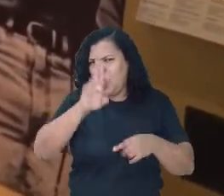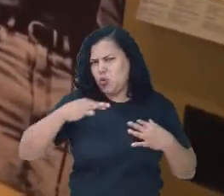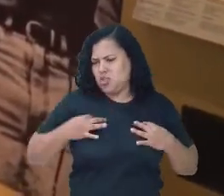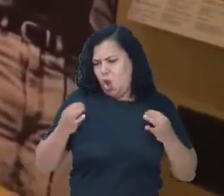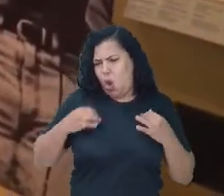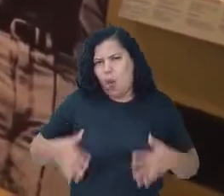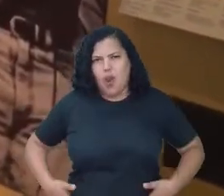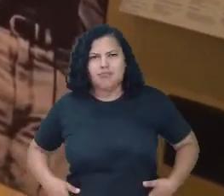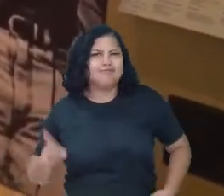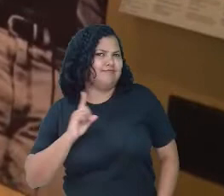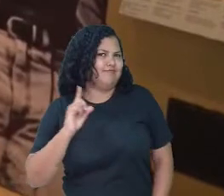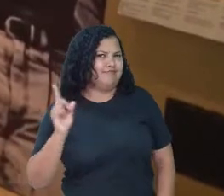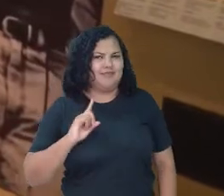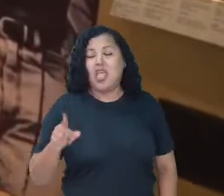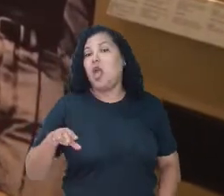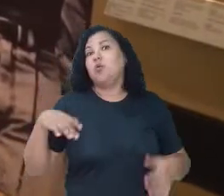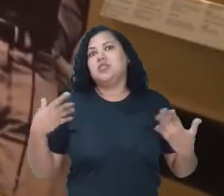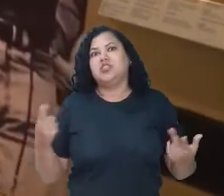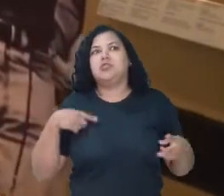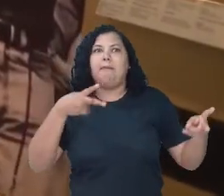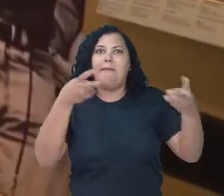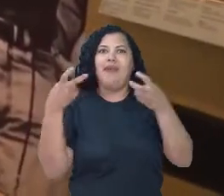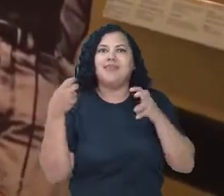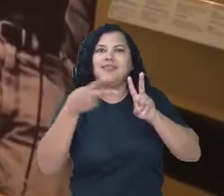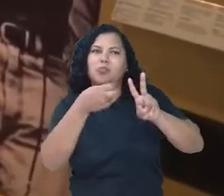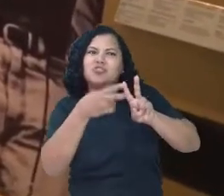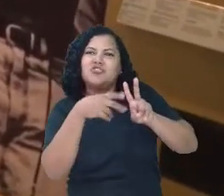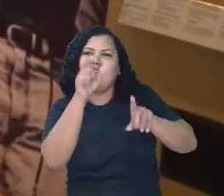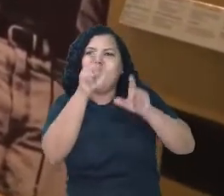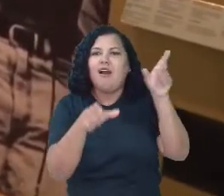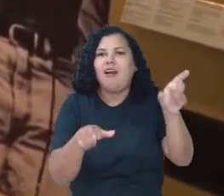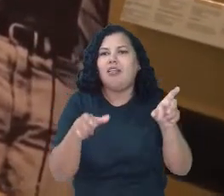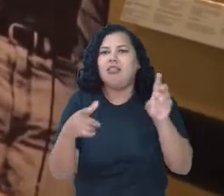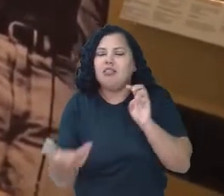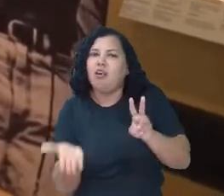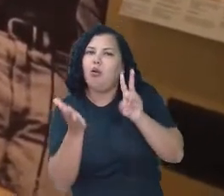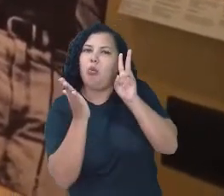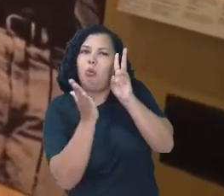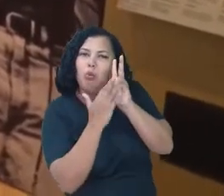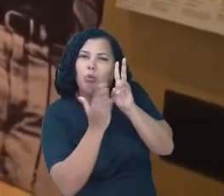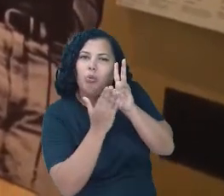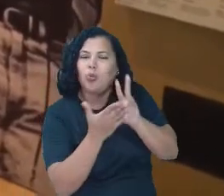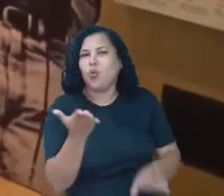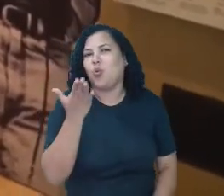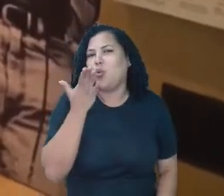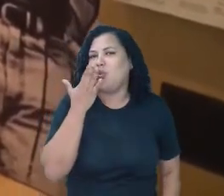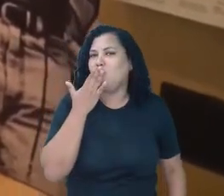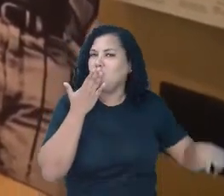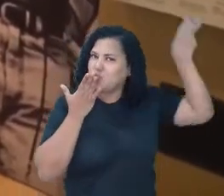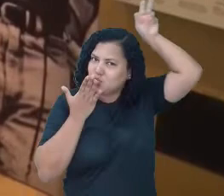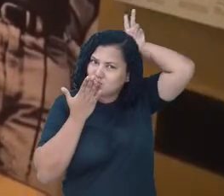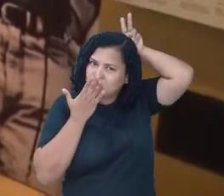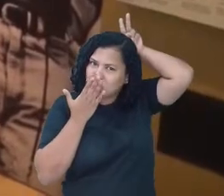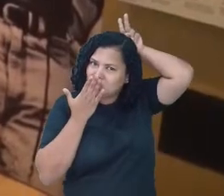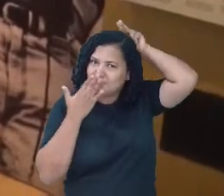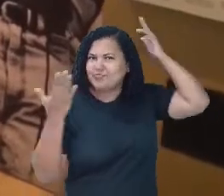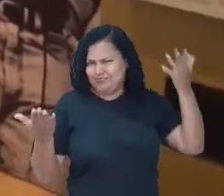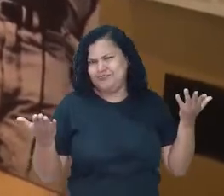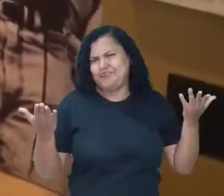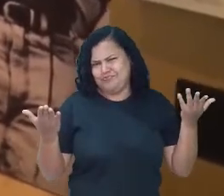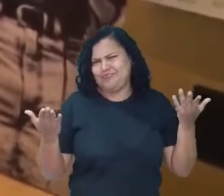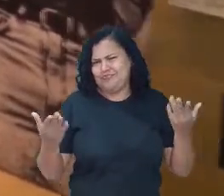tem um estereótipo do indígena, como a gente vê nas pinturas do período de descoberta e da chegada